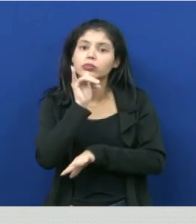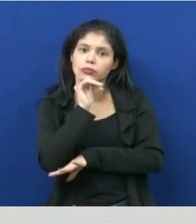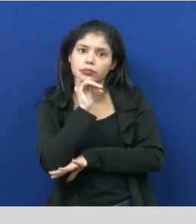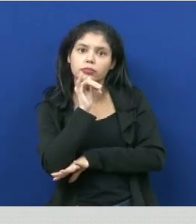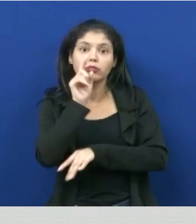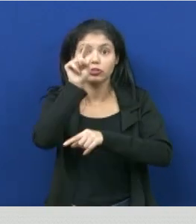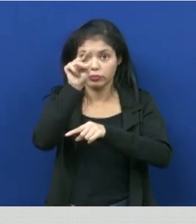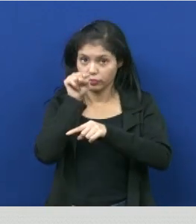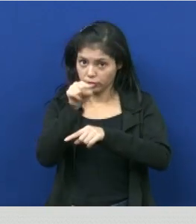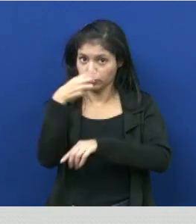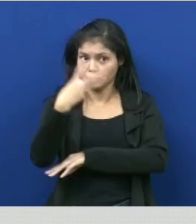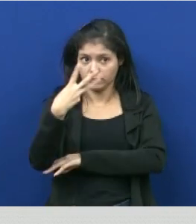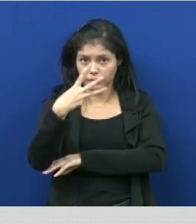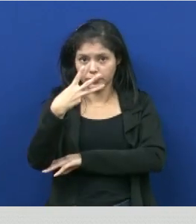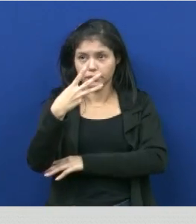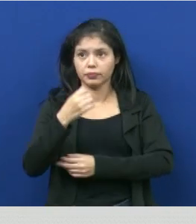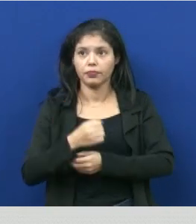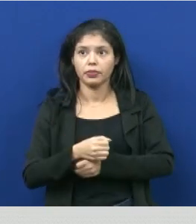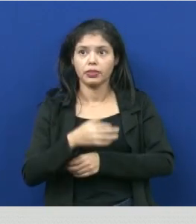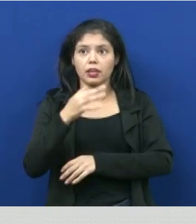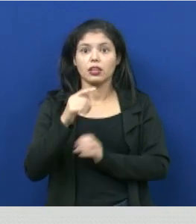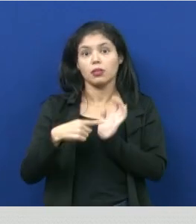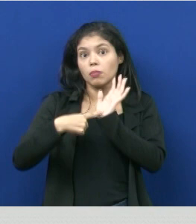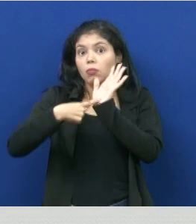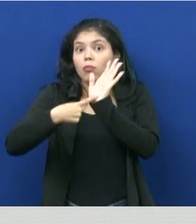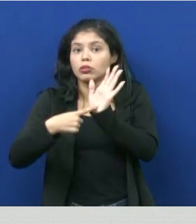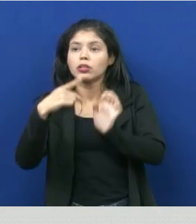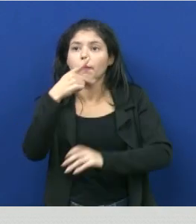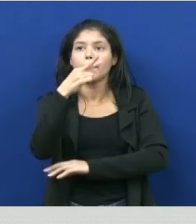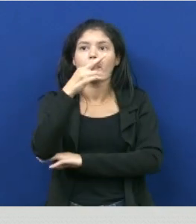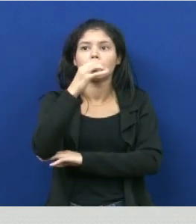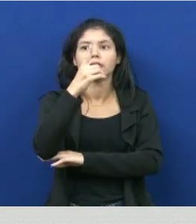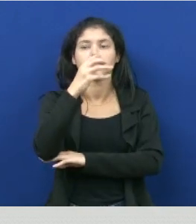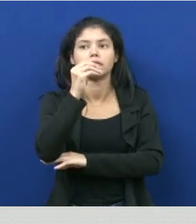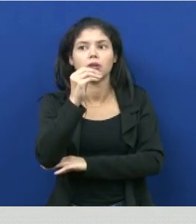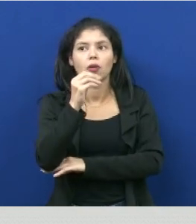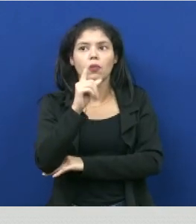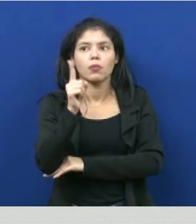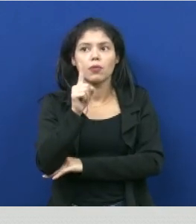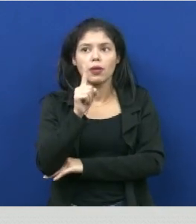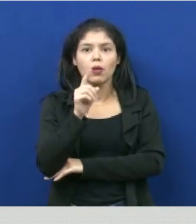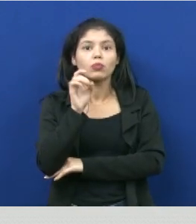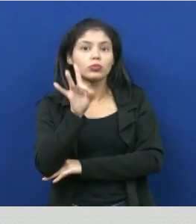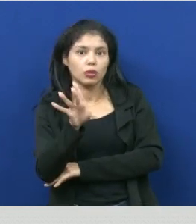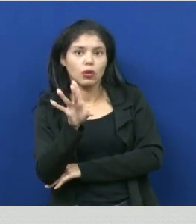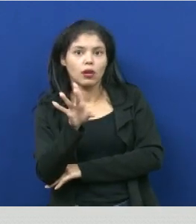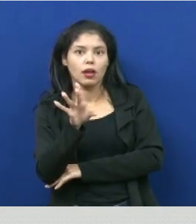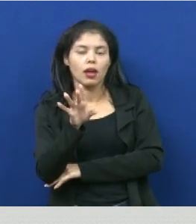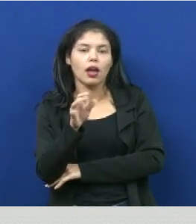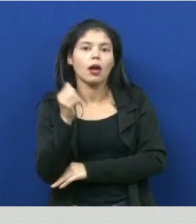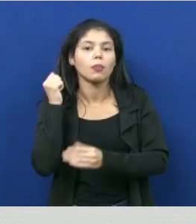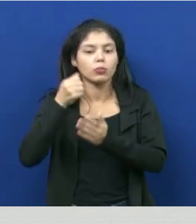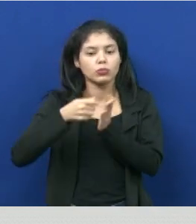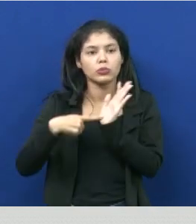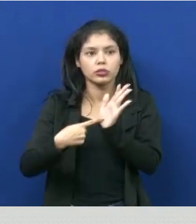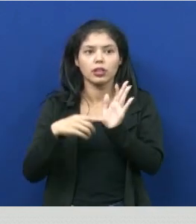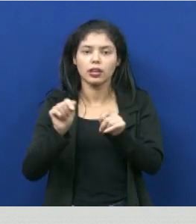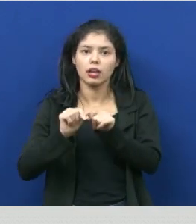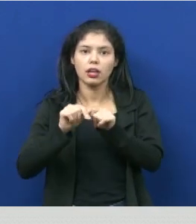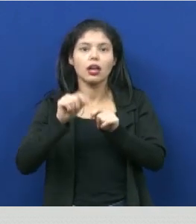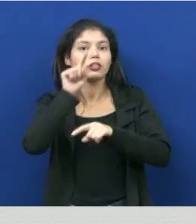por 3. Esse fator de proporcionalidade, ele também não só poderá ser aplicado à divisão, como